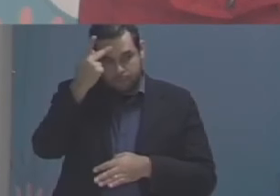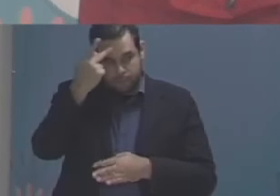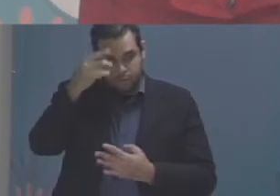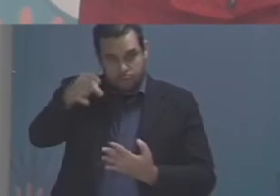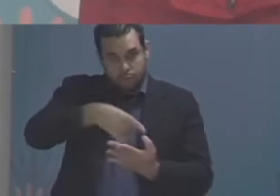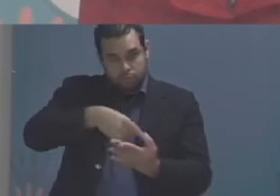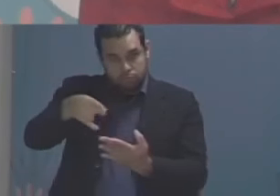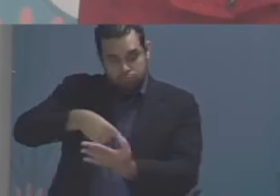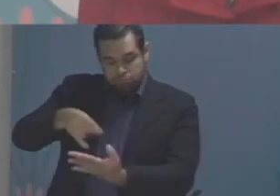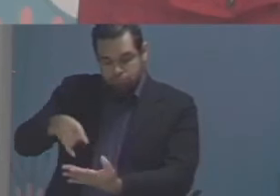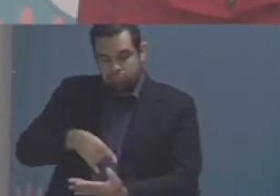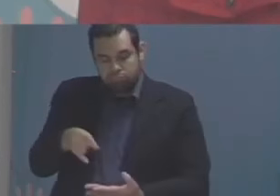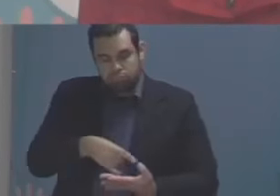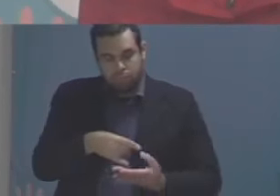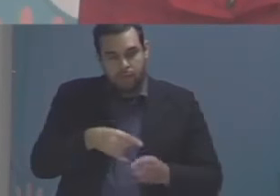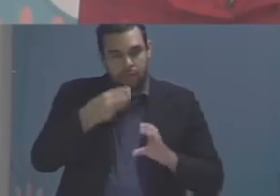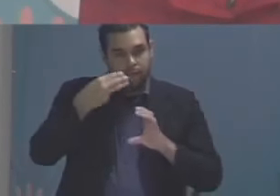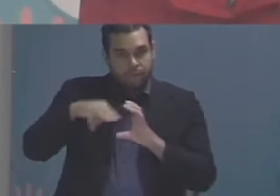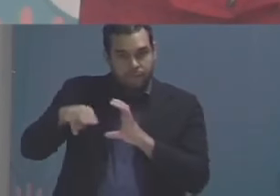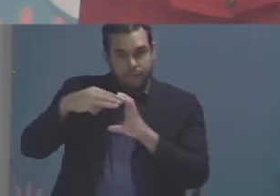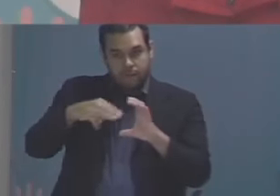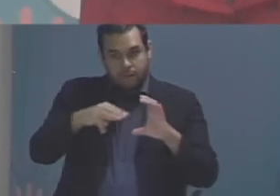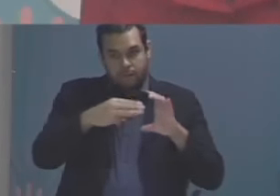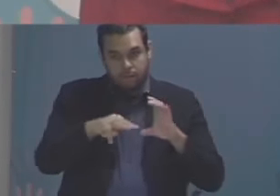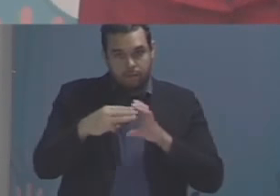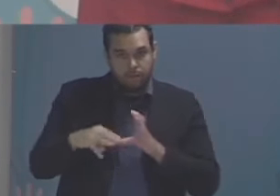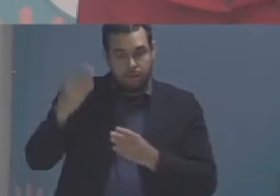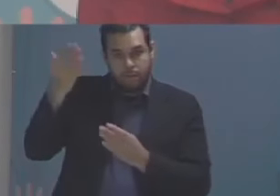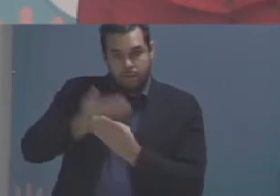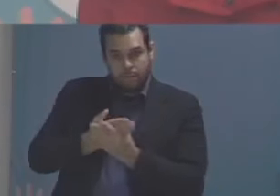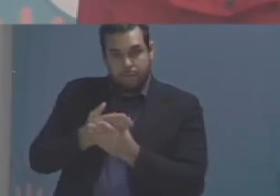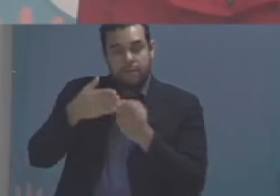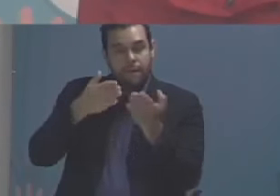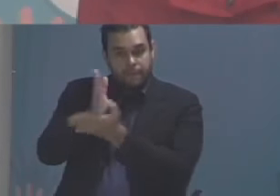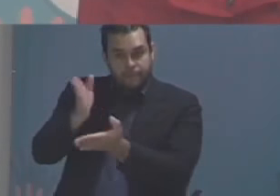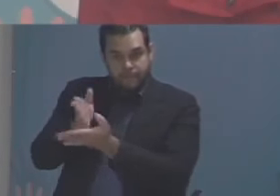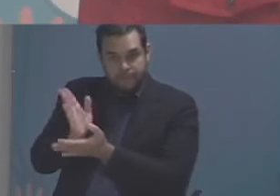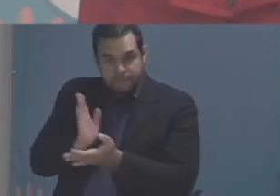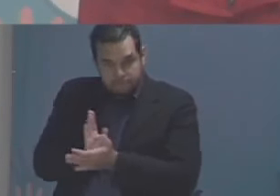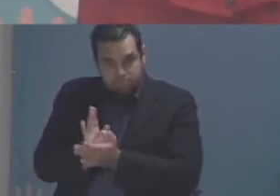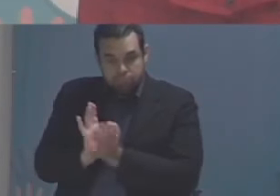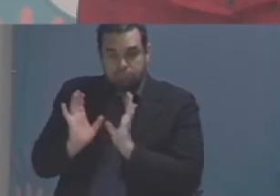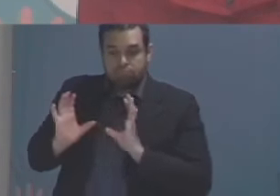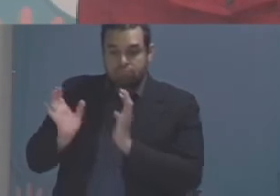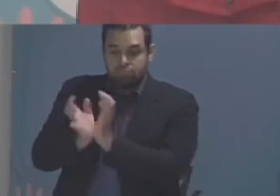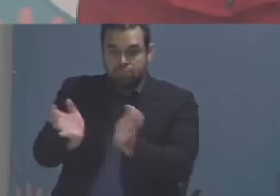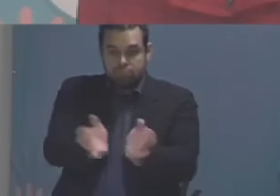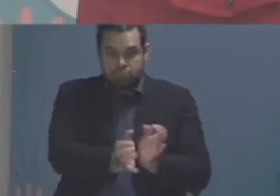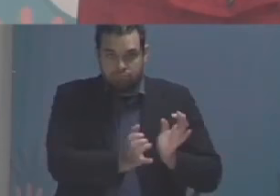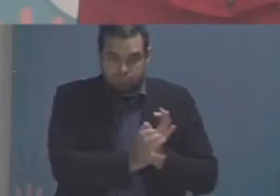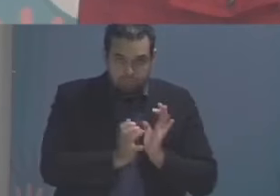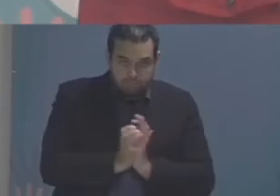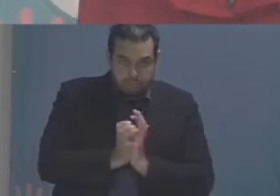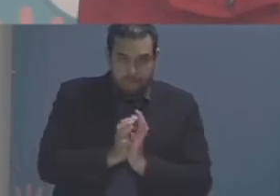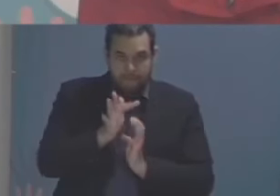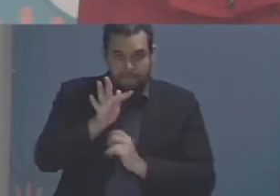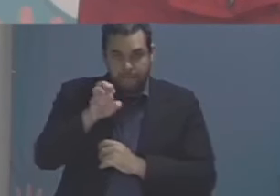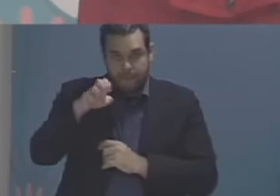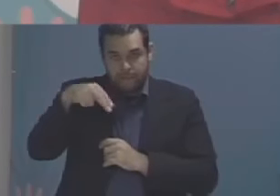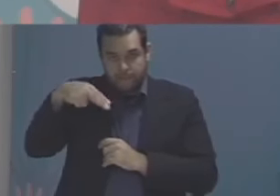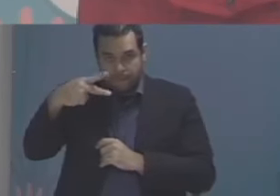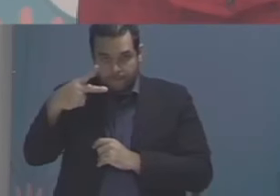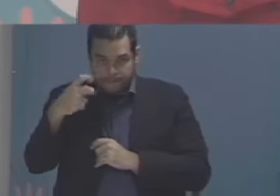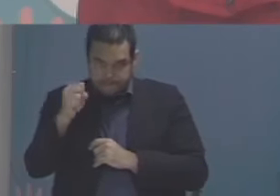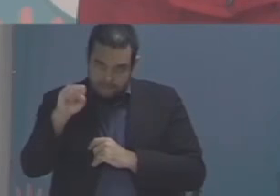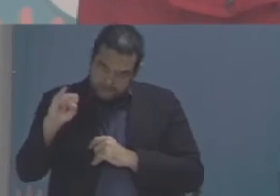manifestos enviados para o processo de aprovação nas diversas comissões foram articuladas pela FENAPSE e